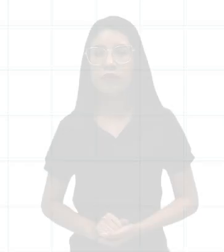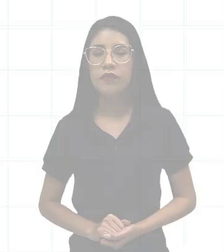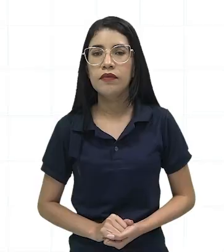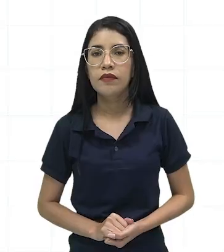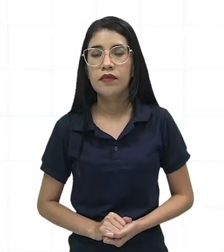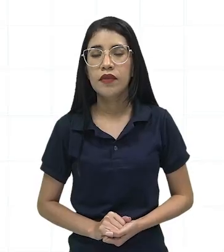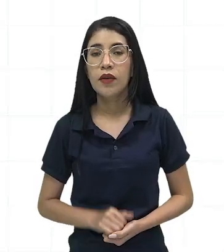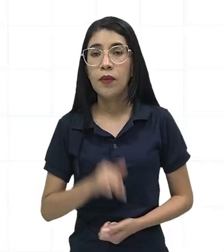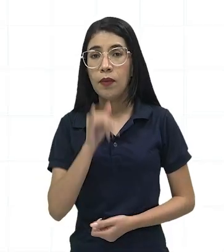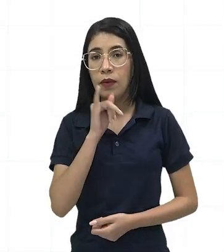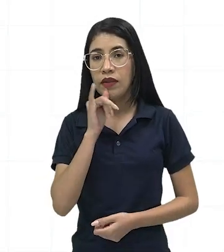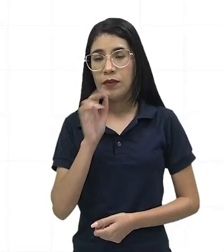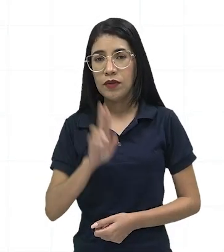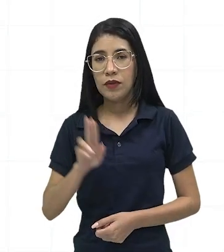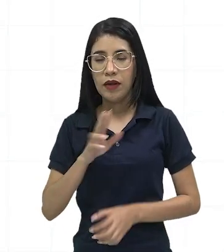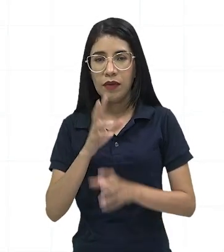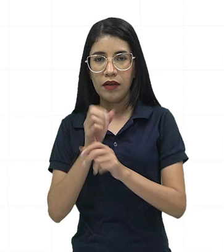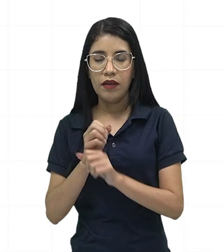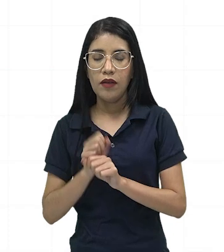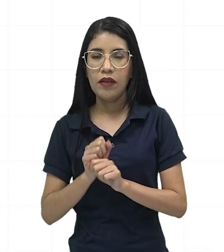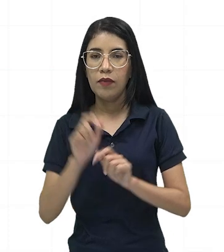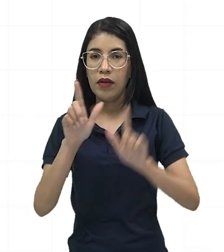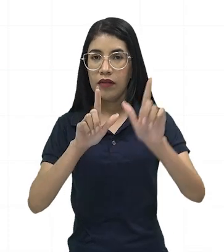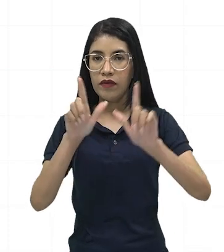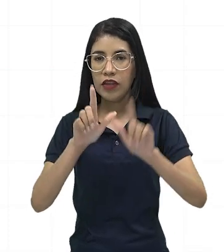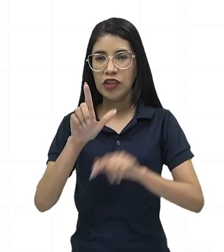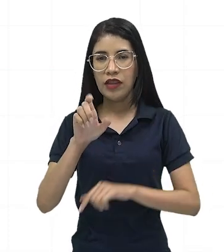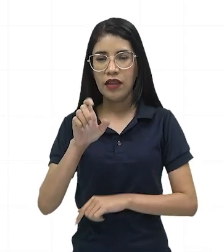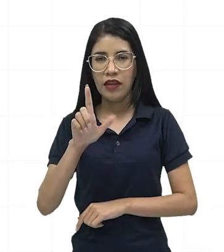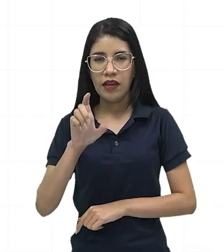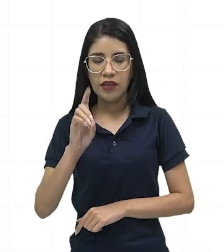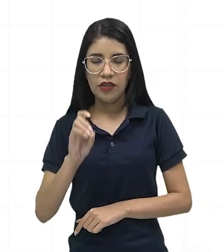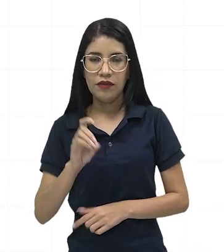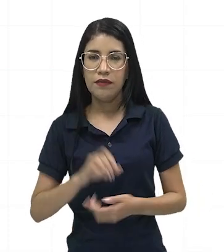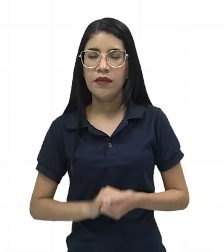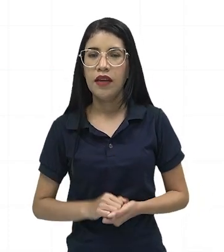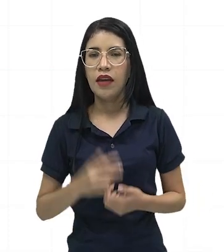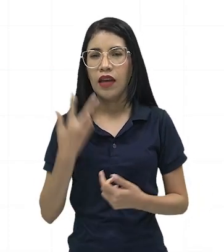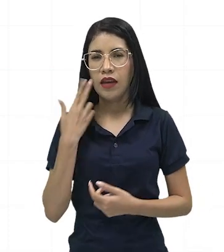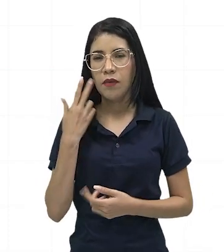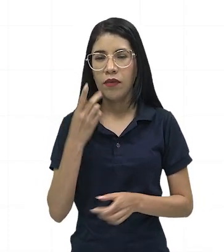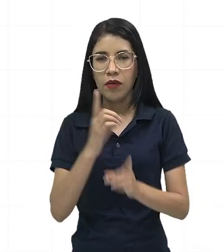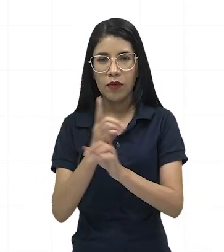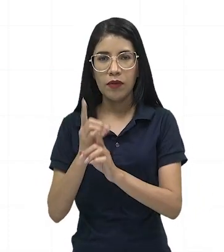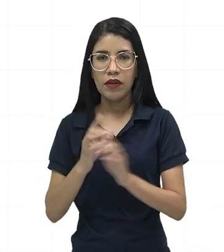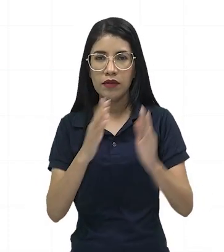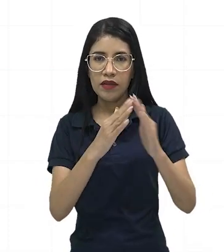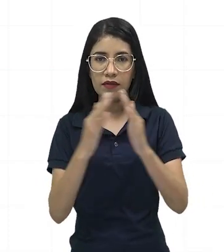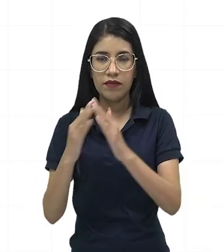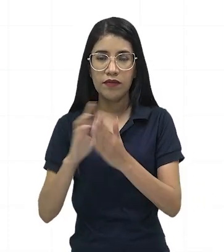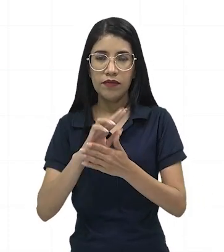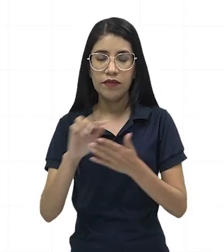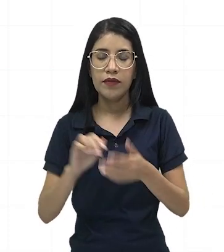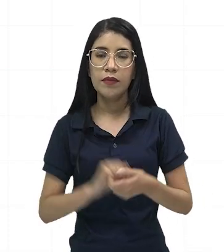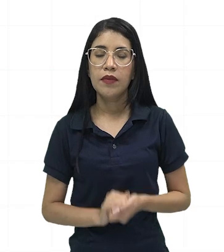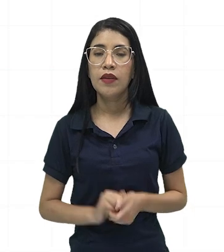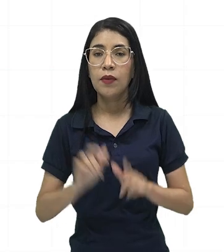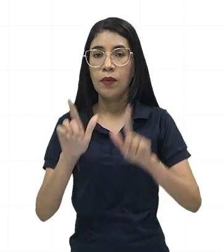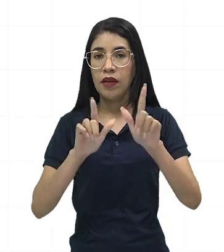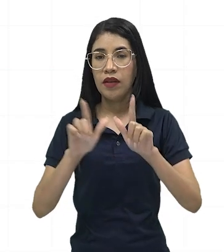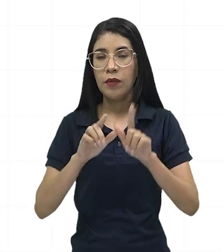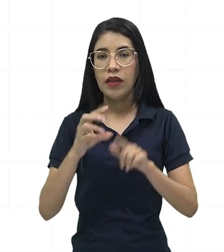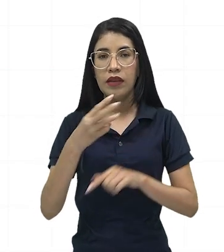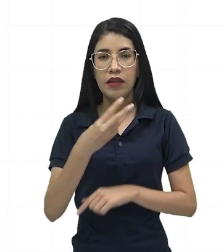uma TV dessas que são planas, né? Já são muito comuns aí nas nossas casas. No caso do nosso exemplo, é uma TV de